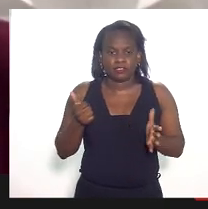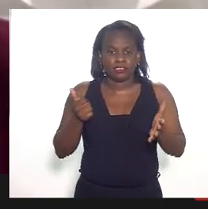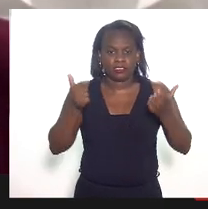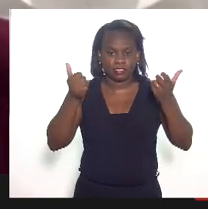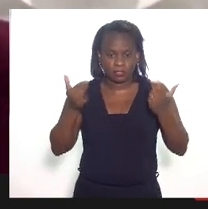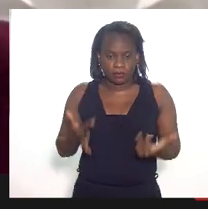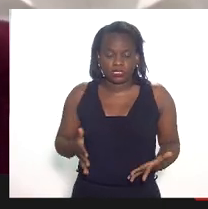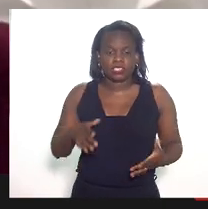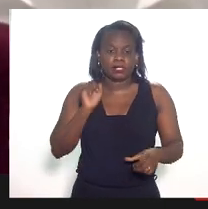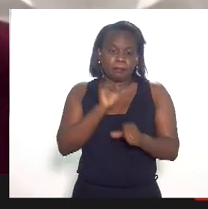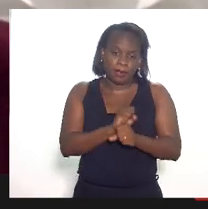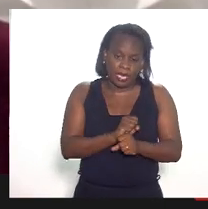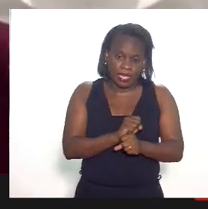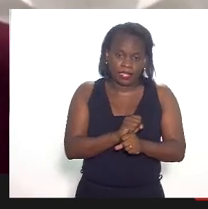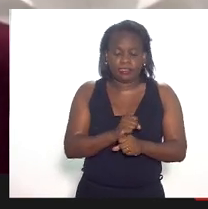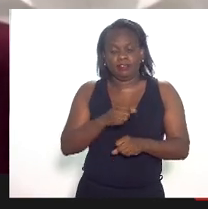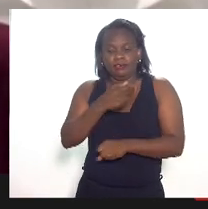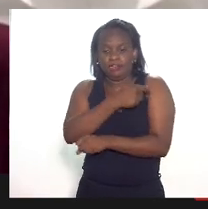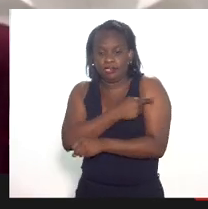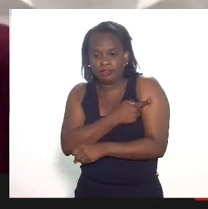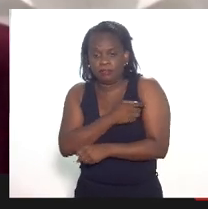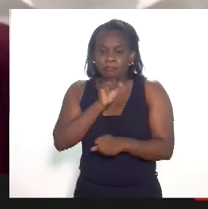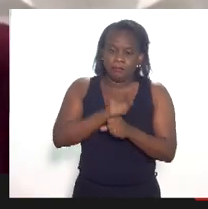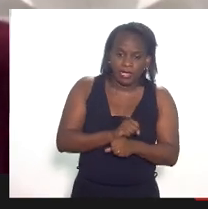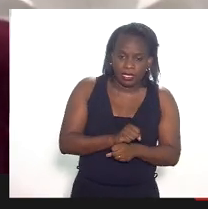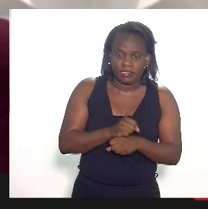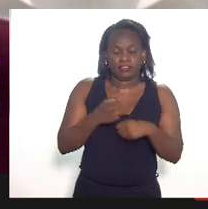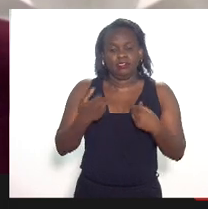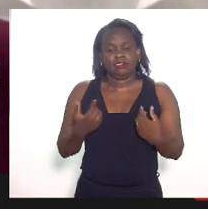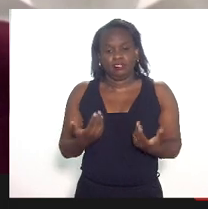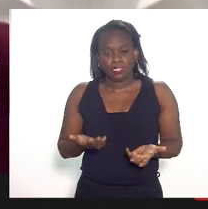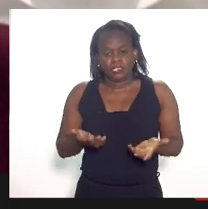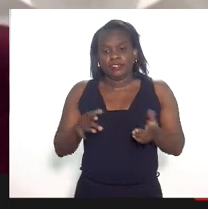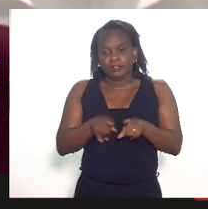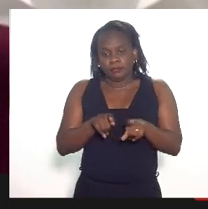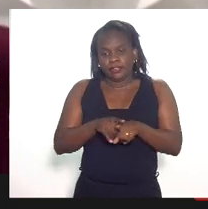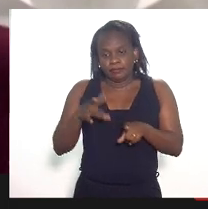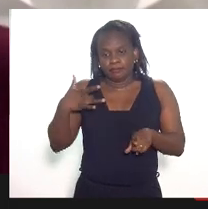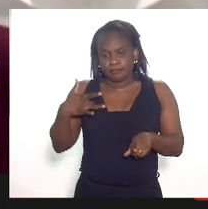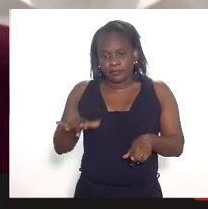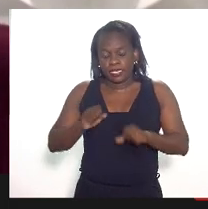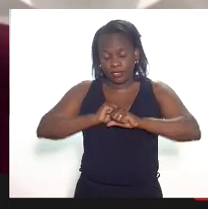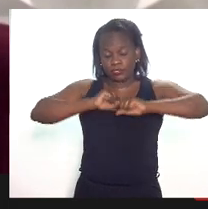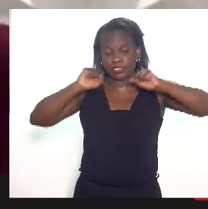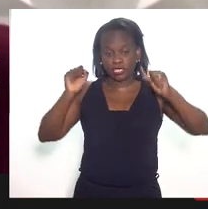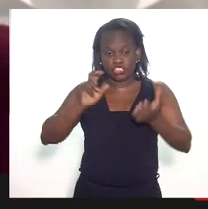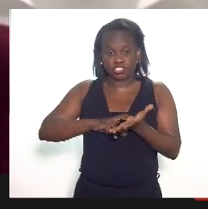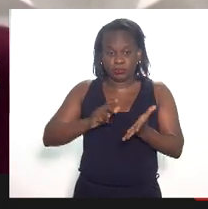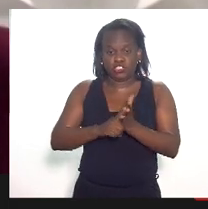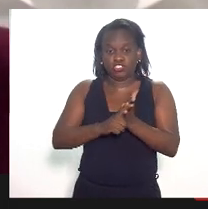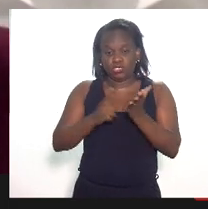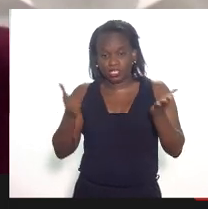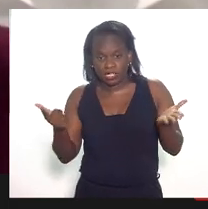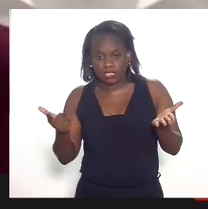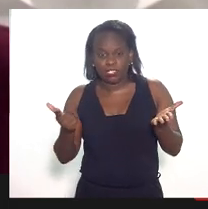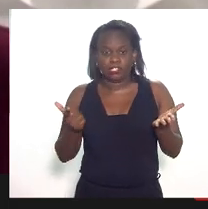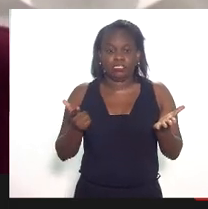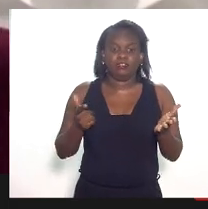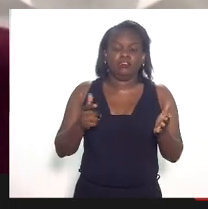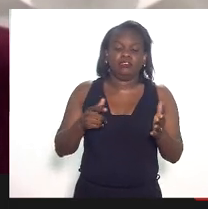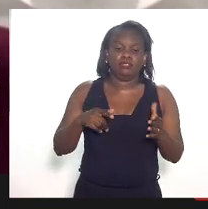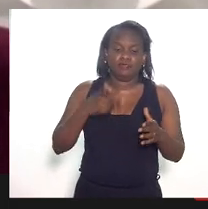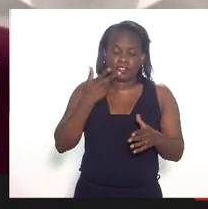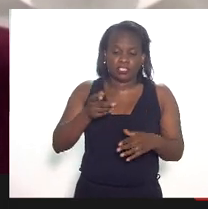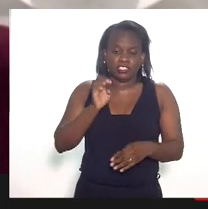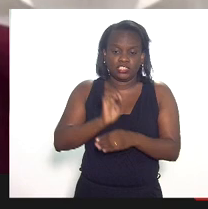se suspende o processo de imunização, e é lamentável acordar de manhã, abrir o jornal e ver o estado